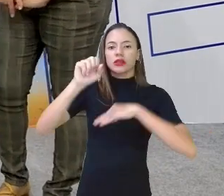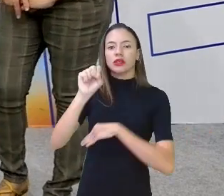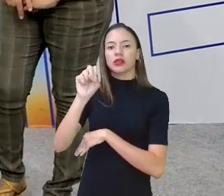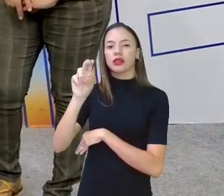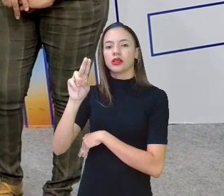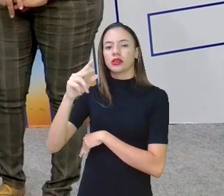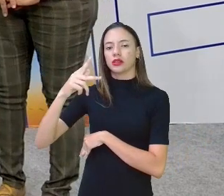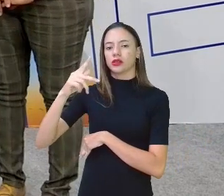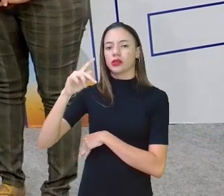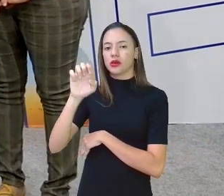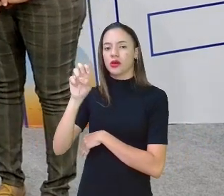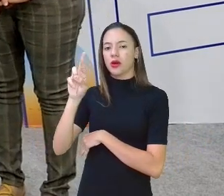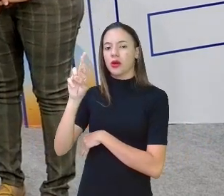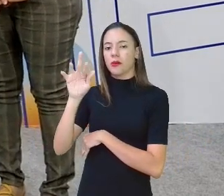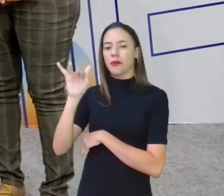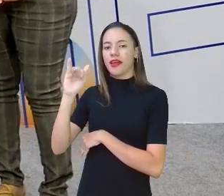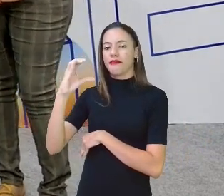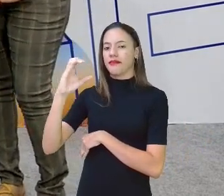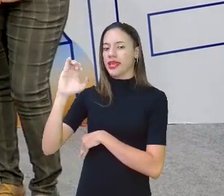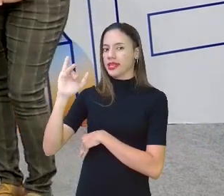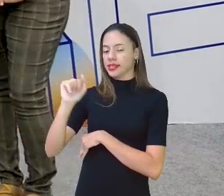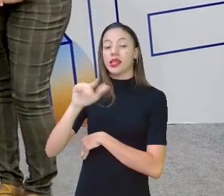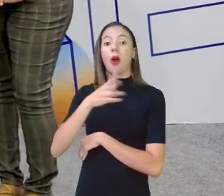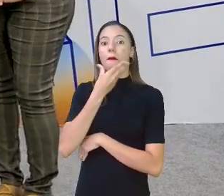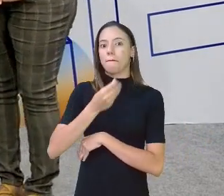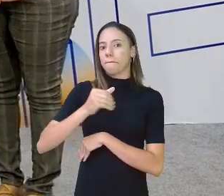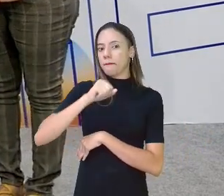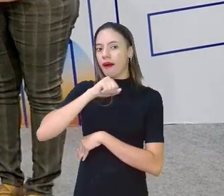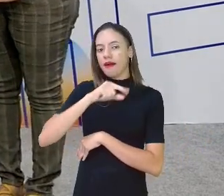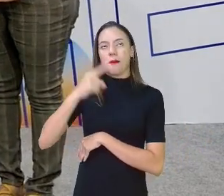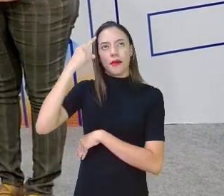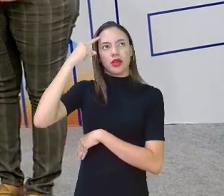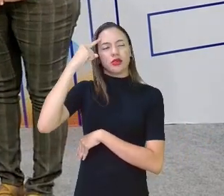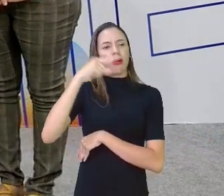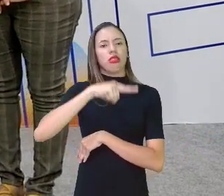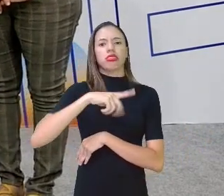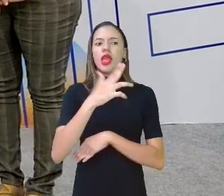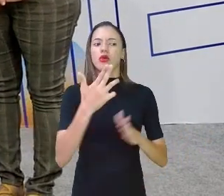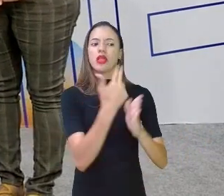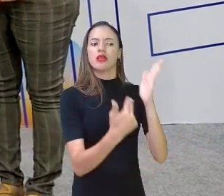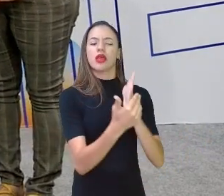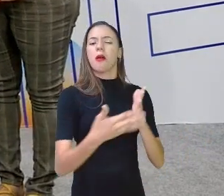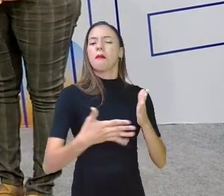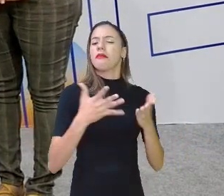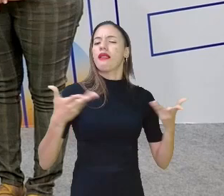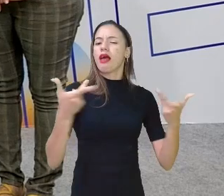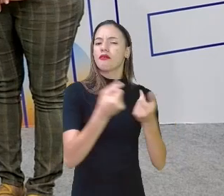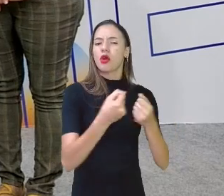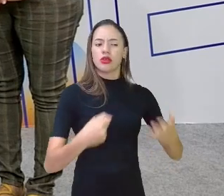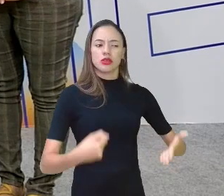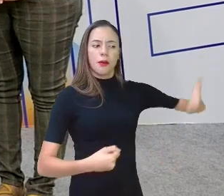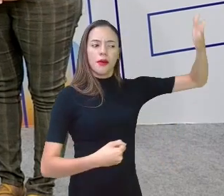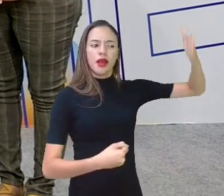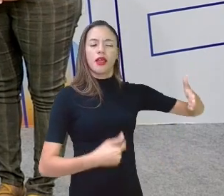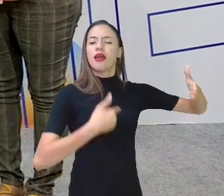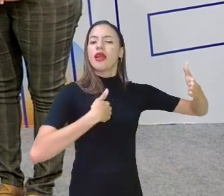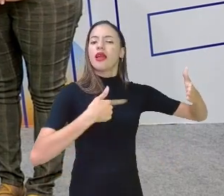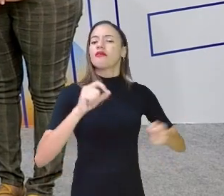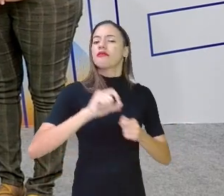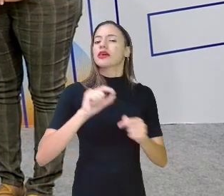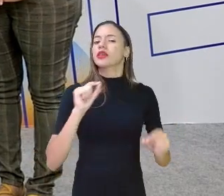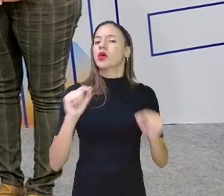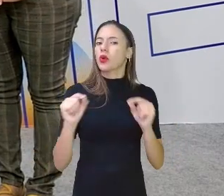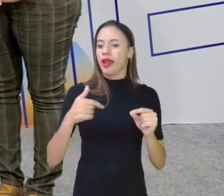poxa, já que tem esse desenho na parede, esse desenho maravilhoso na parede, o que eu vou fazer? Eu vou